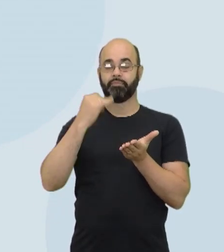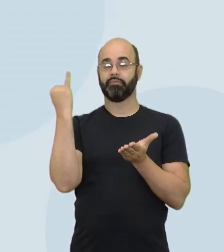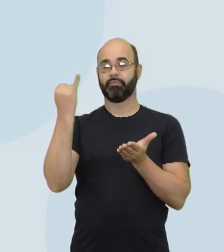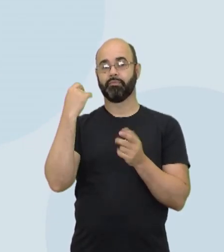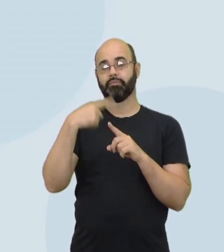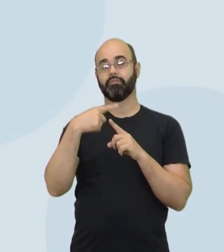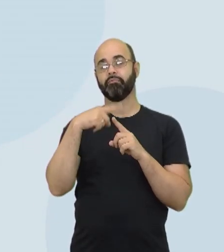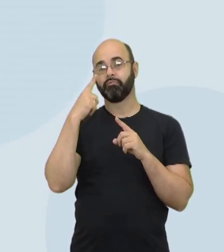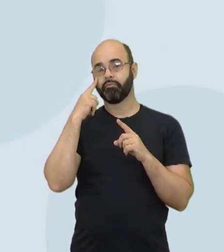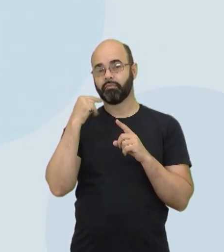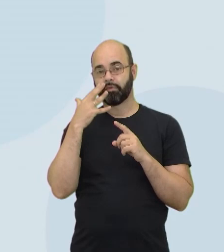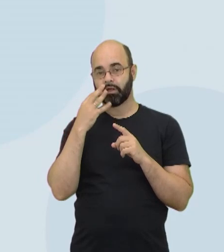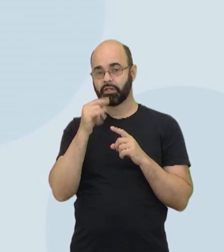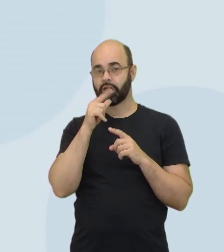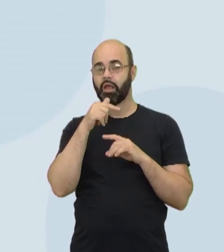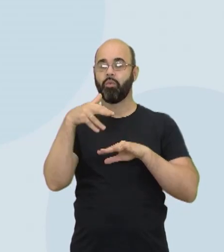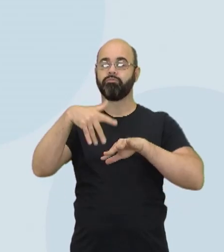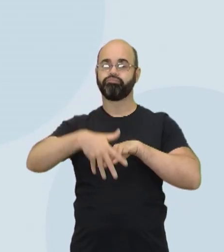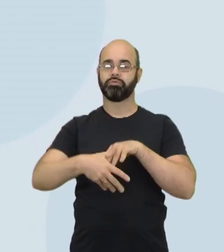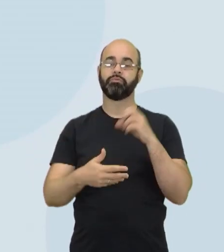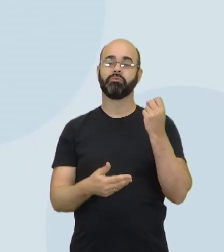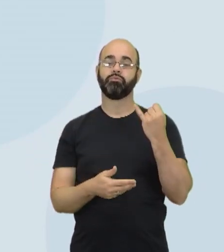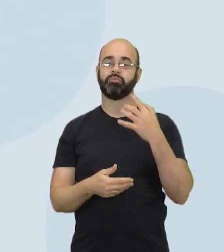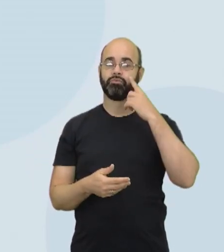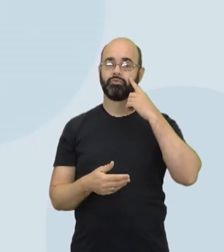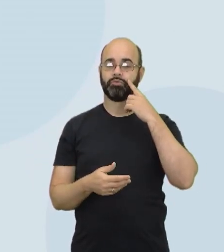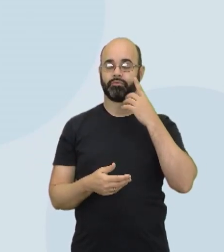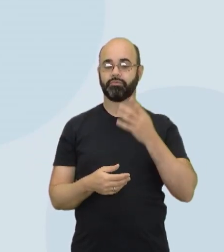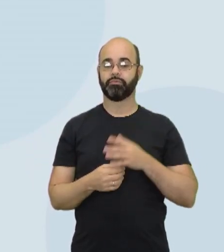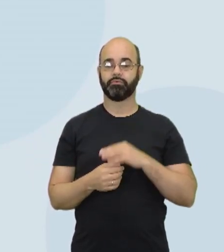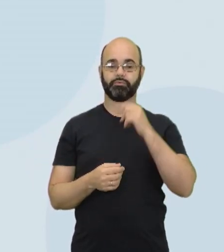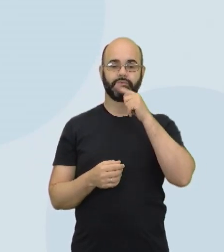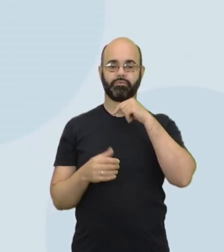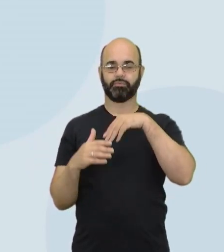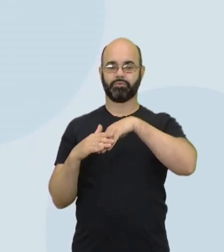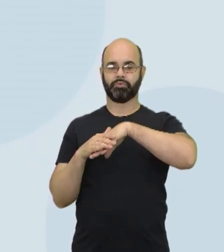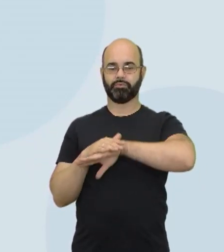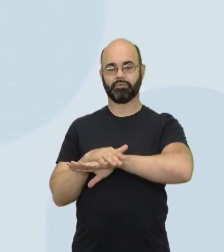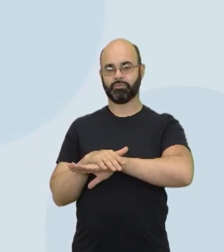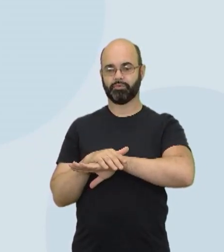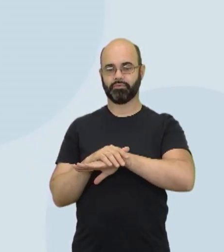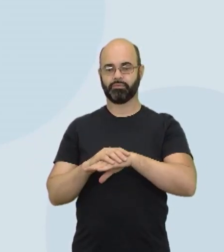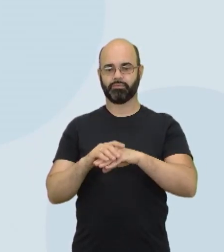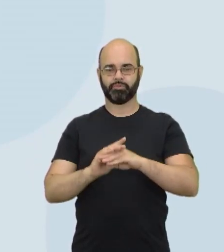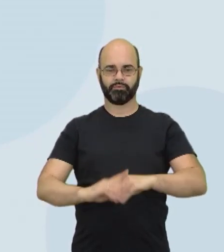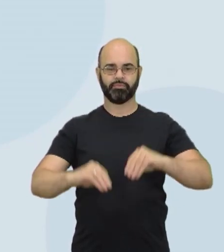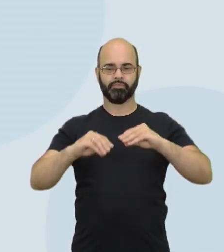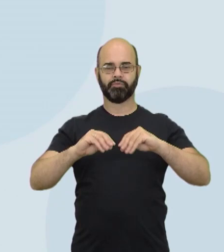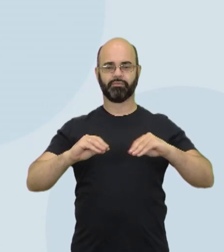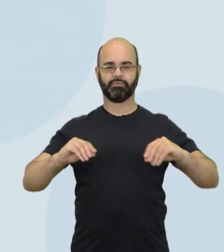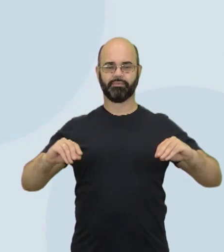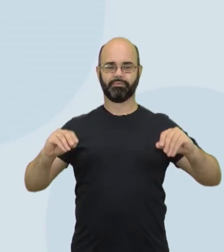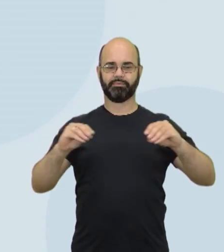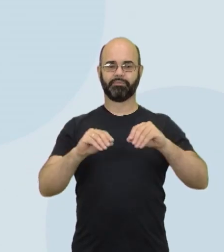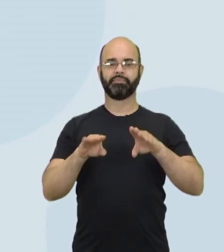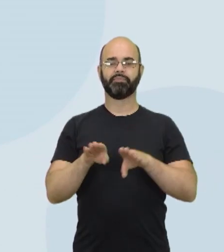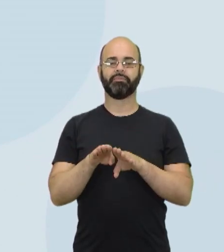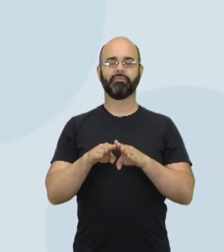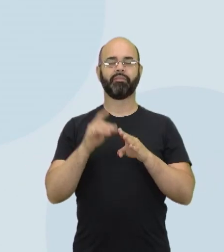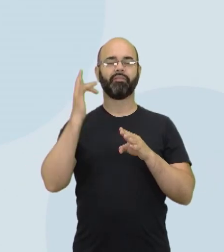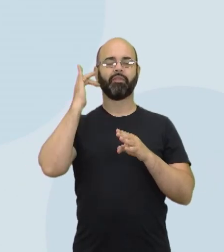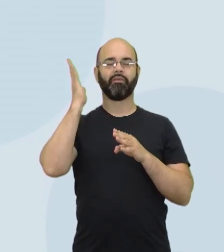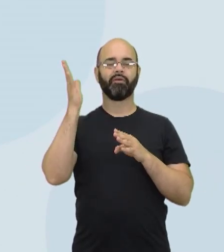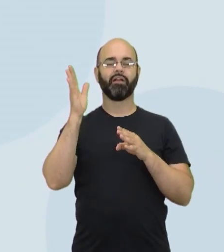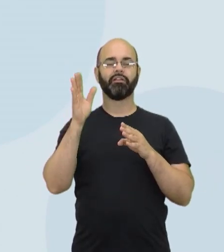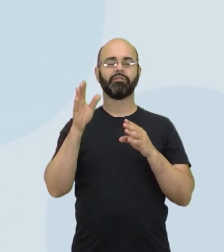se infiltra no solo, o volume de água que nele fica armazenado, a areação do solo e a facilidade